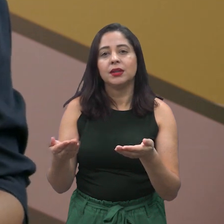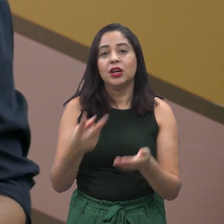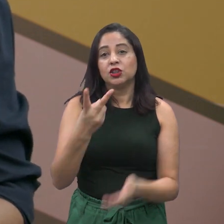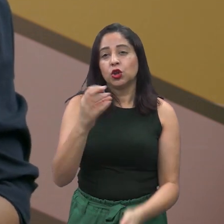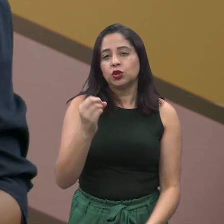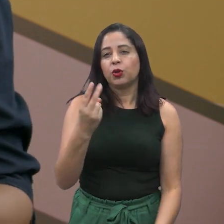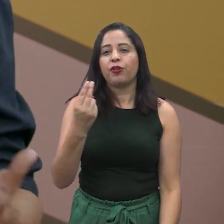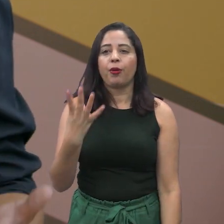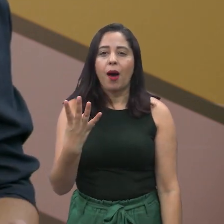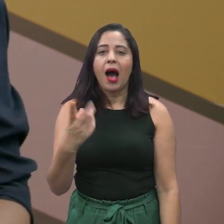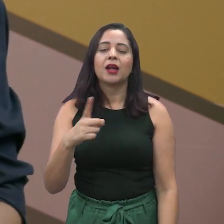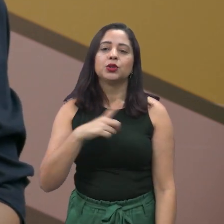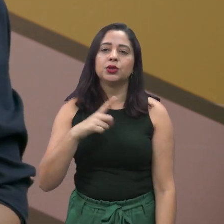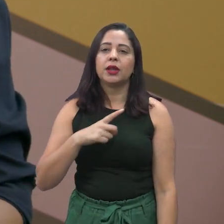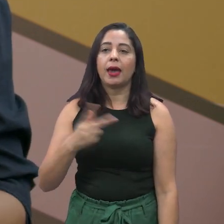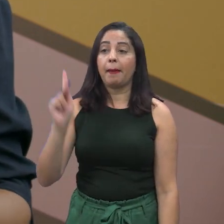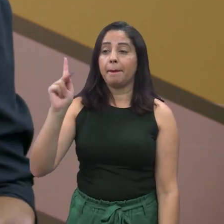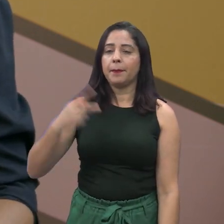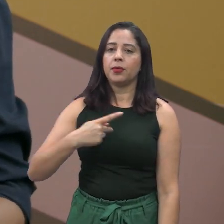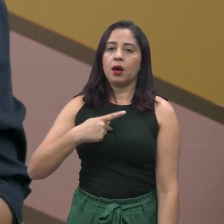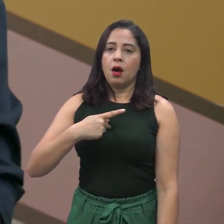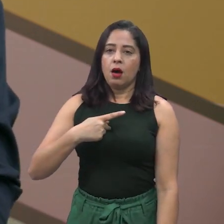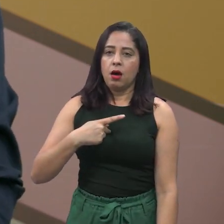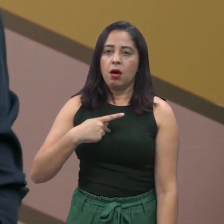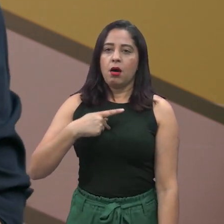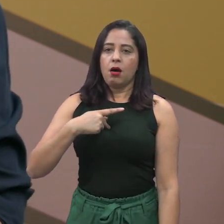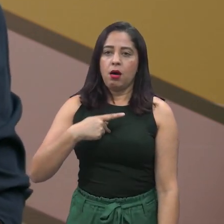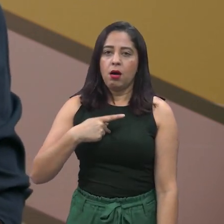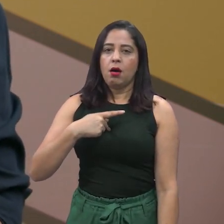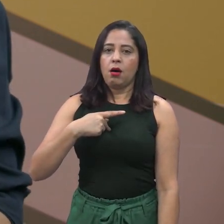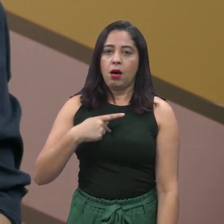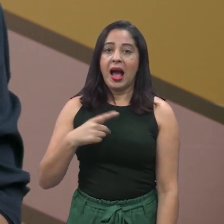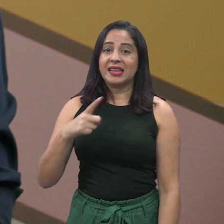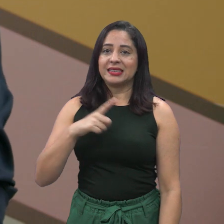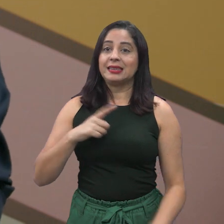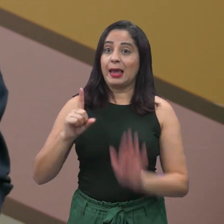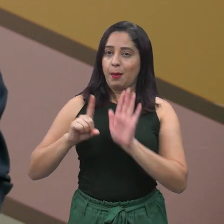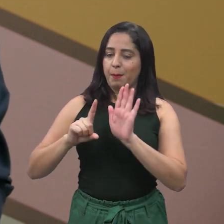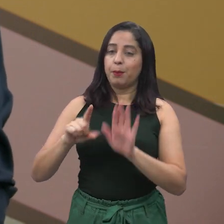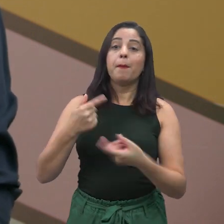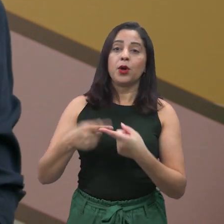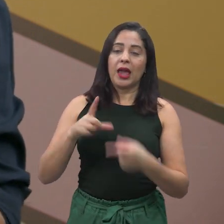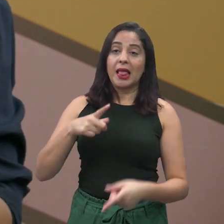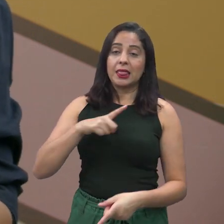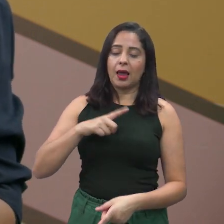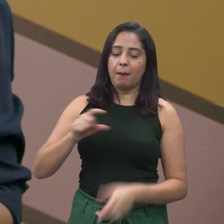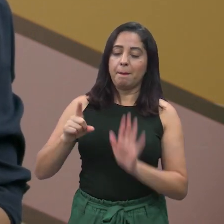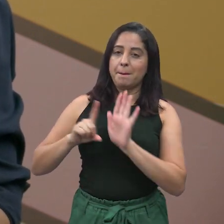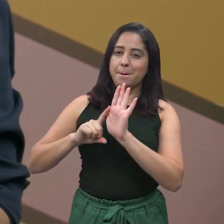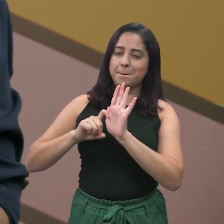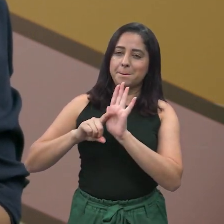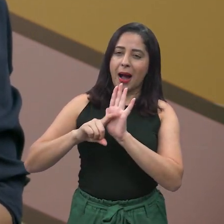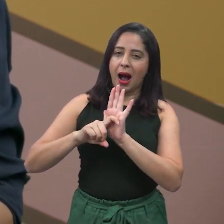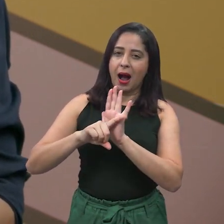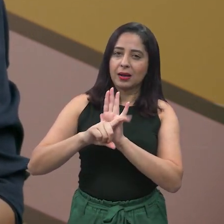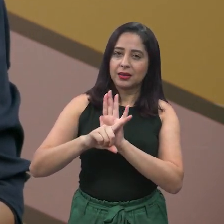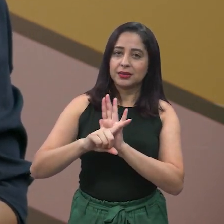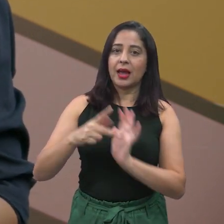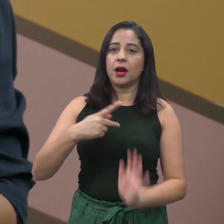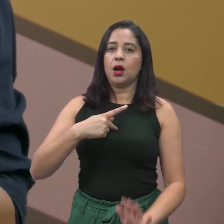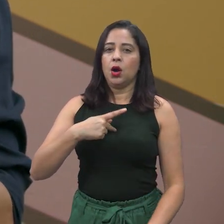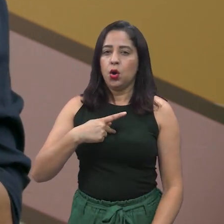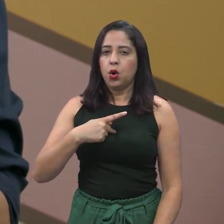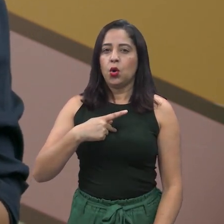a pneumonia típica também. Então, na verdade, é uma bactéria chamada Mycoplasma, que ela faz uma pneumonia não com aquela